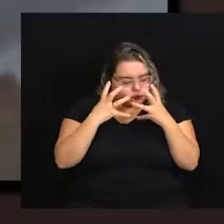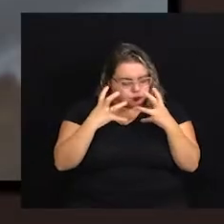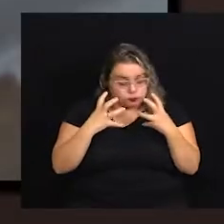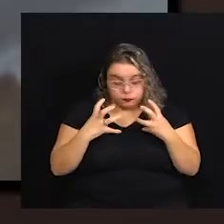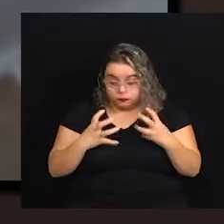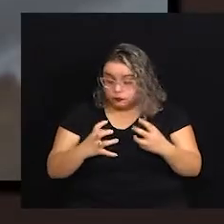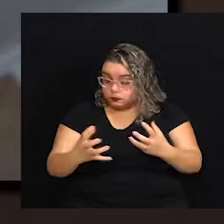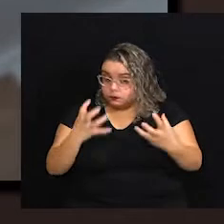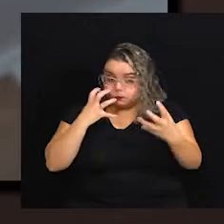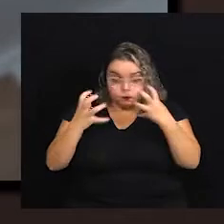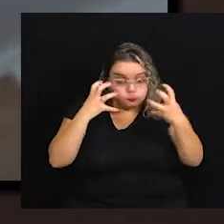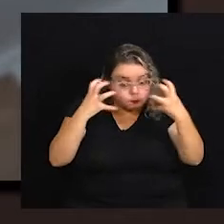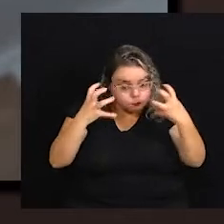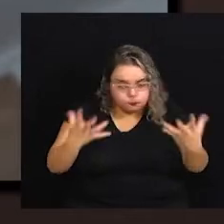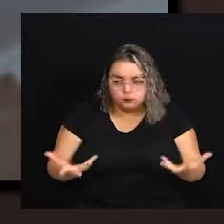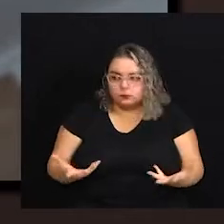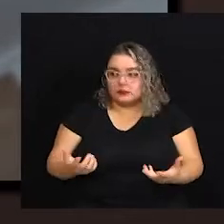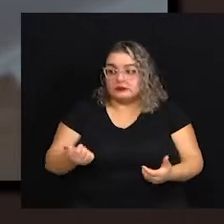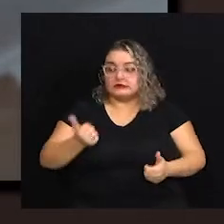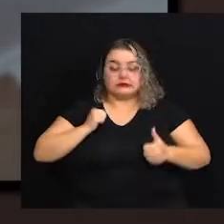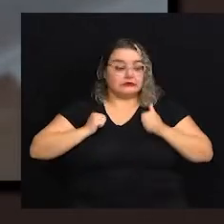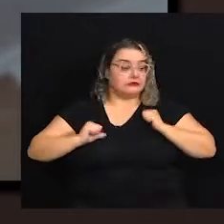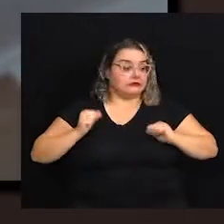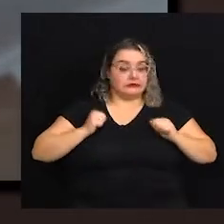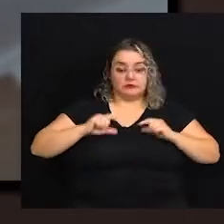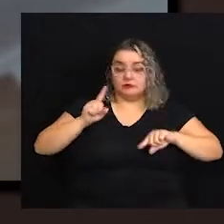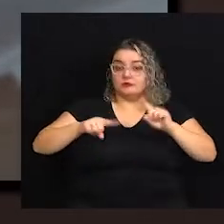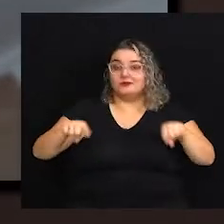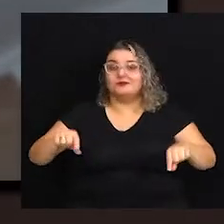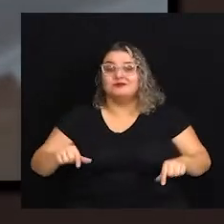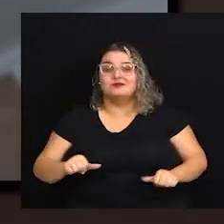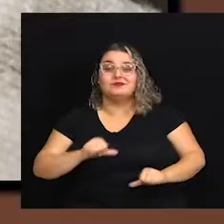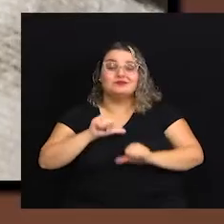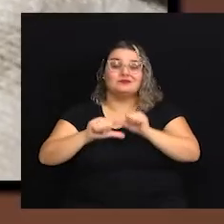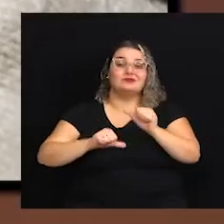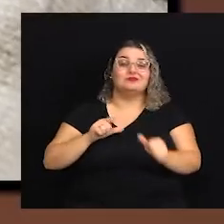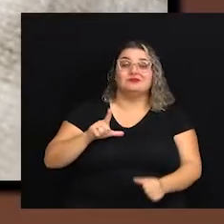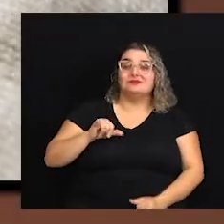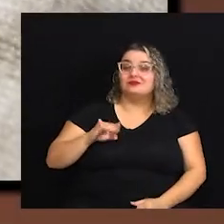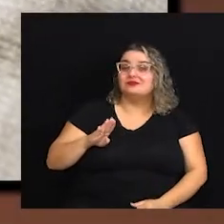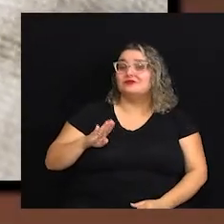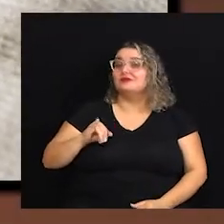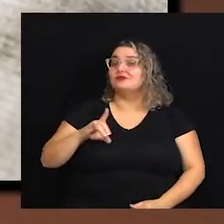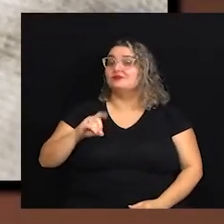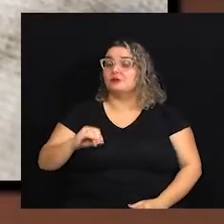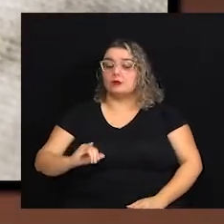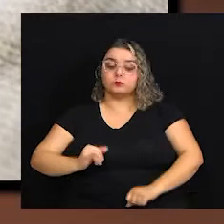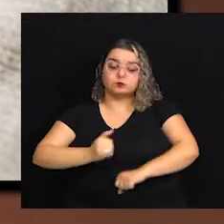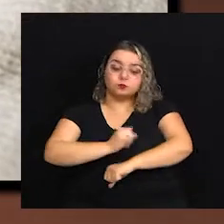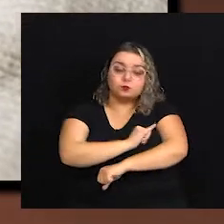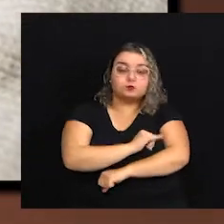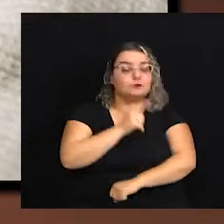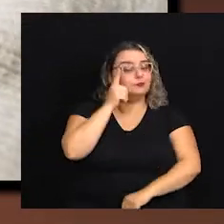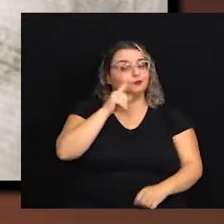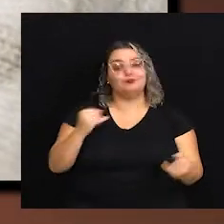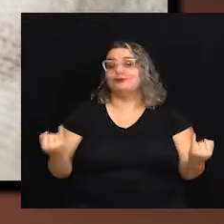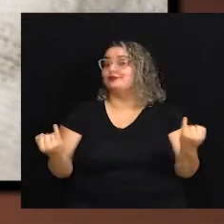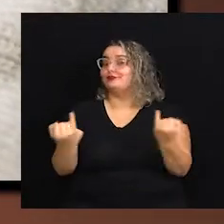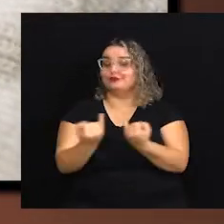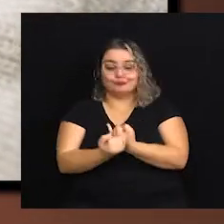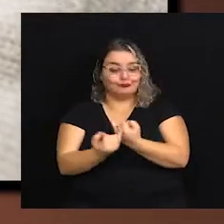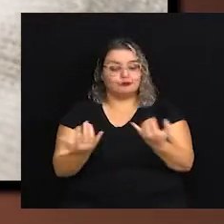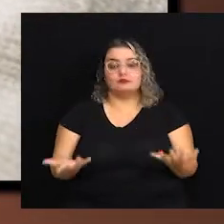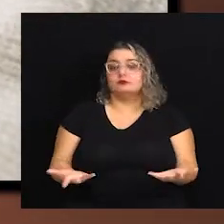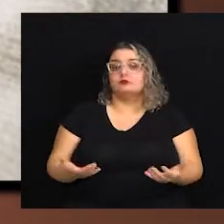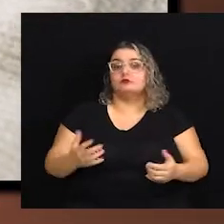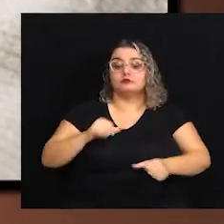essas mudanças. A mulher vai ficando ansiosa, vai mudando a libido, ela vai engordando, não consegue mais emagrecer, vai mudando a